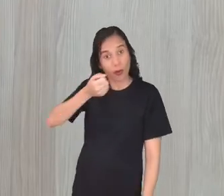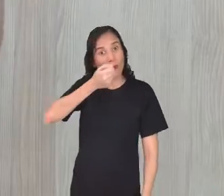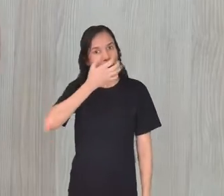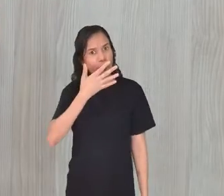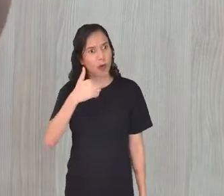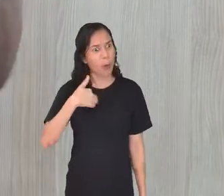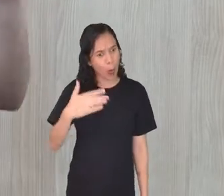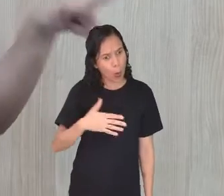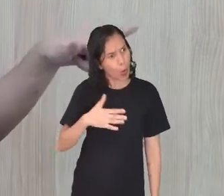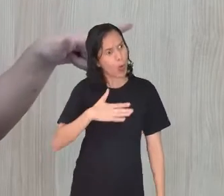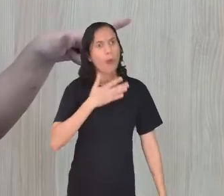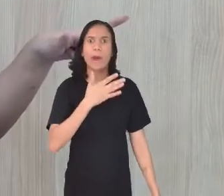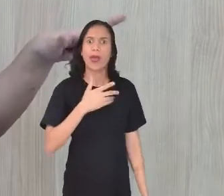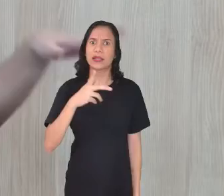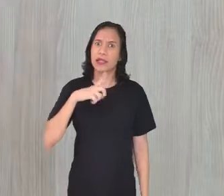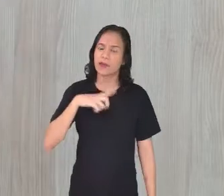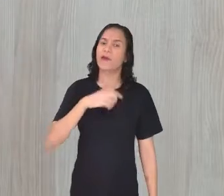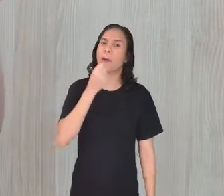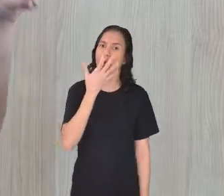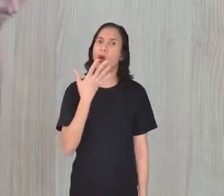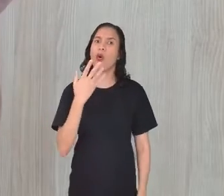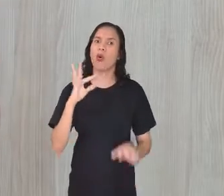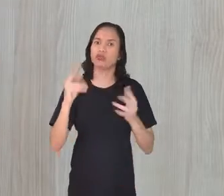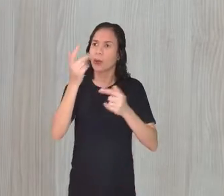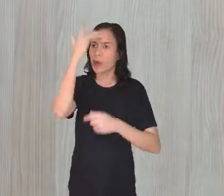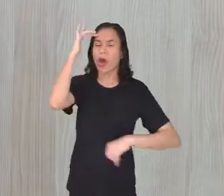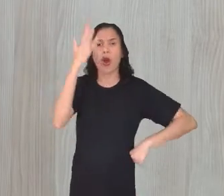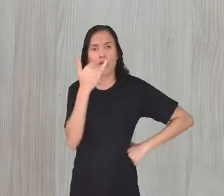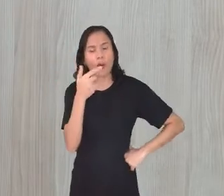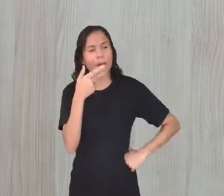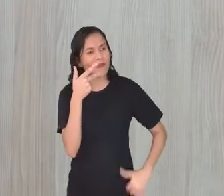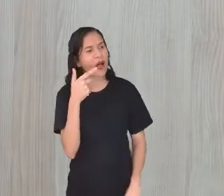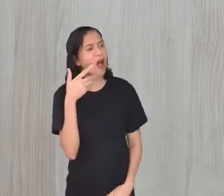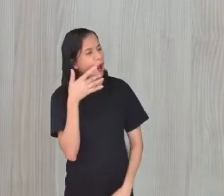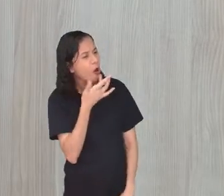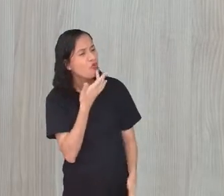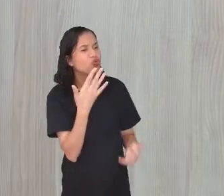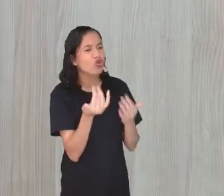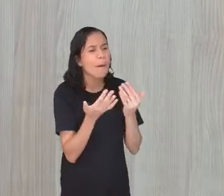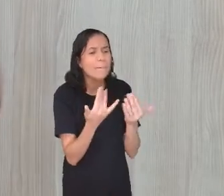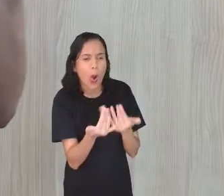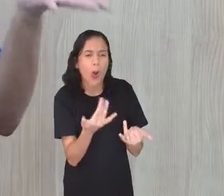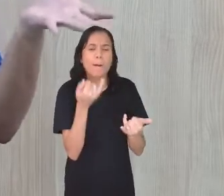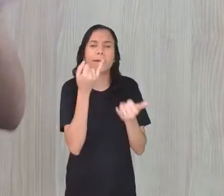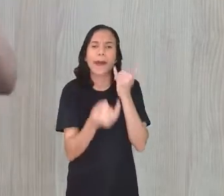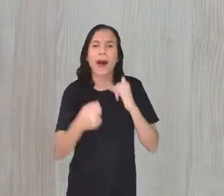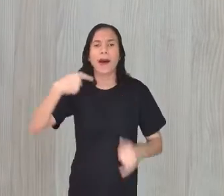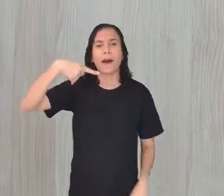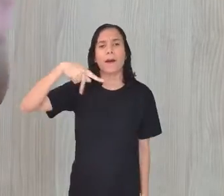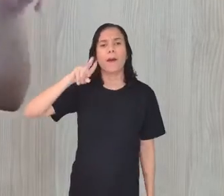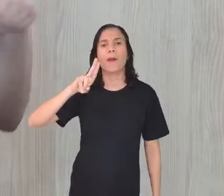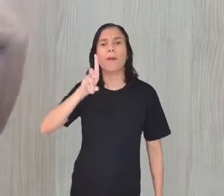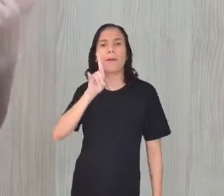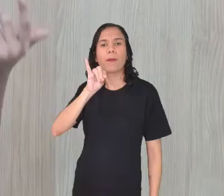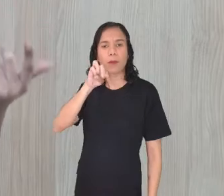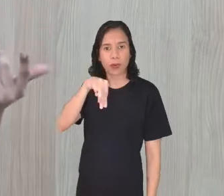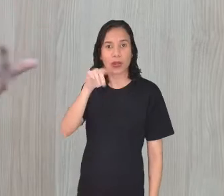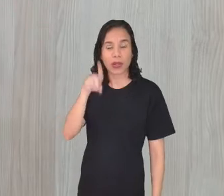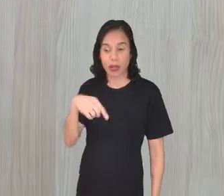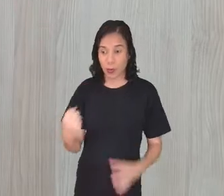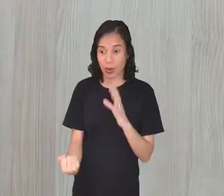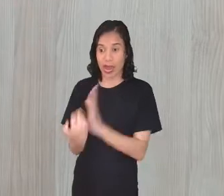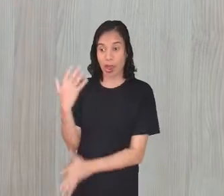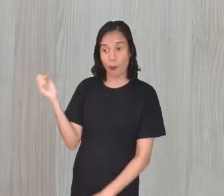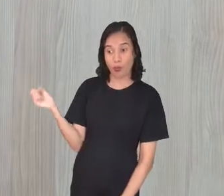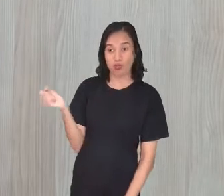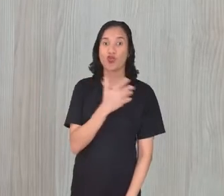surpresa como que a receita deu certo. Todo mundo comeu, ficou assim, olha, tá molezinho, tá gostoso. Ou seja, eu criei uma nova receita. Criou uma